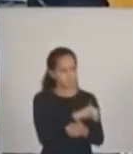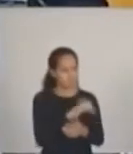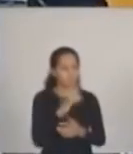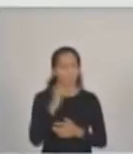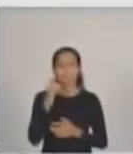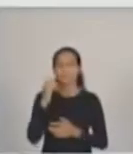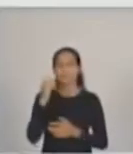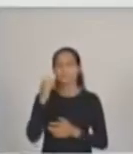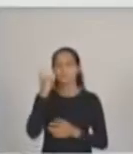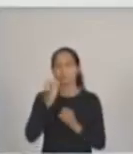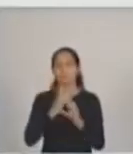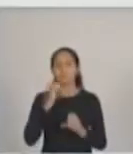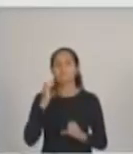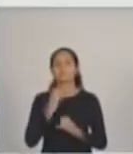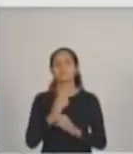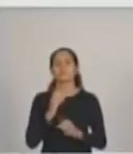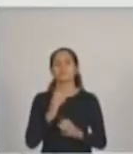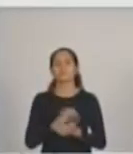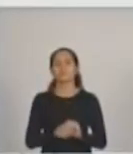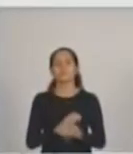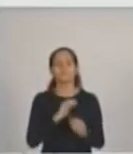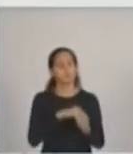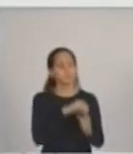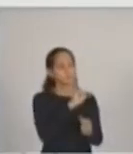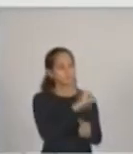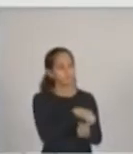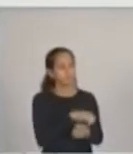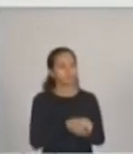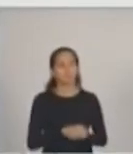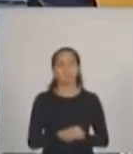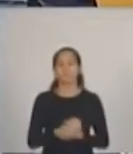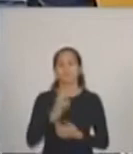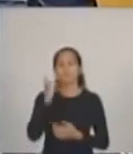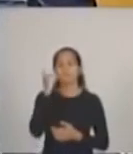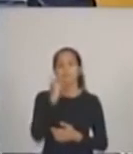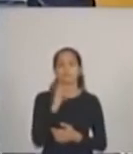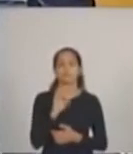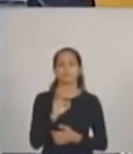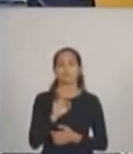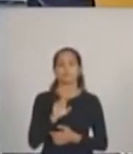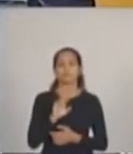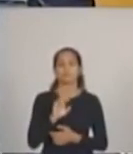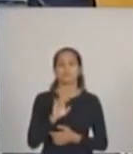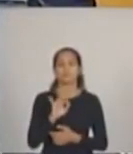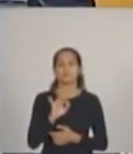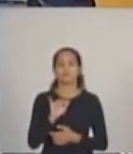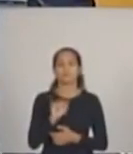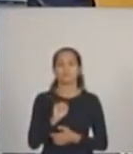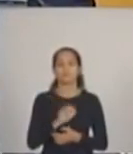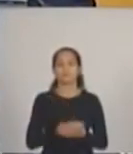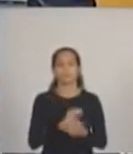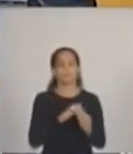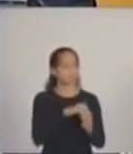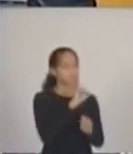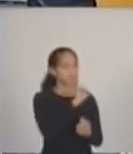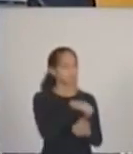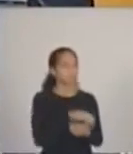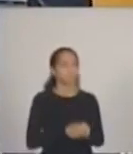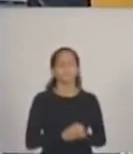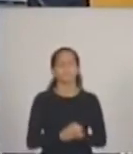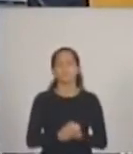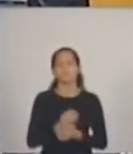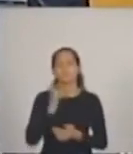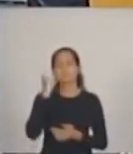Esmeraldo. Voto sim. Voto sim. Deputado Freitas. Voto sim, senhor presidente. Voto sim.